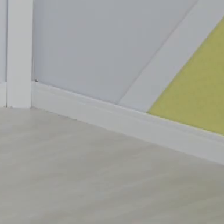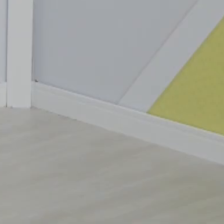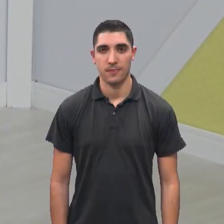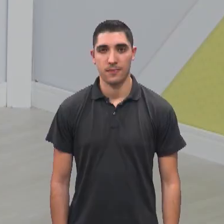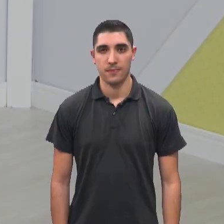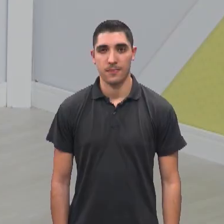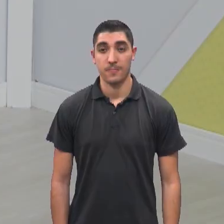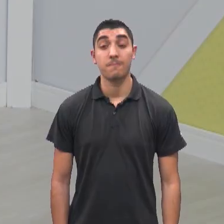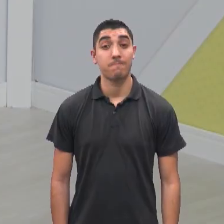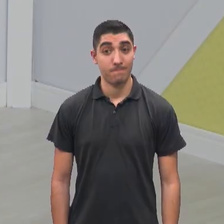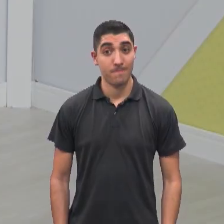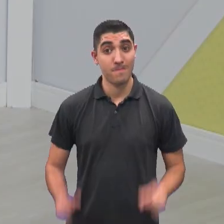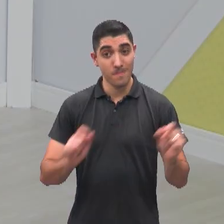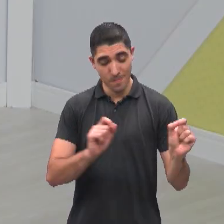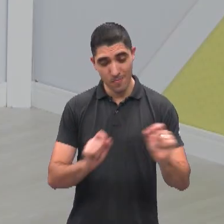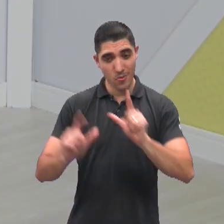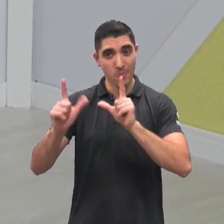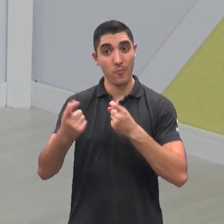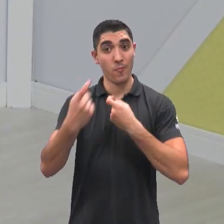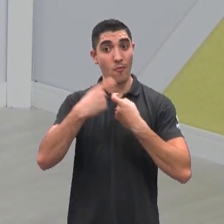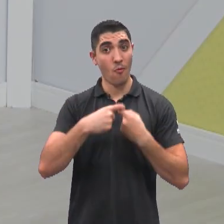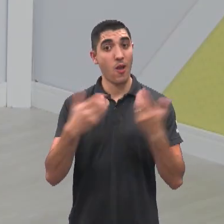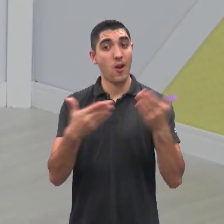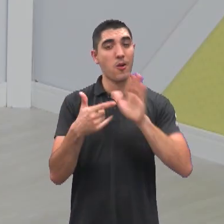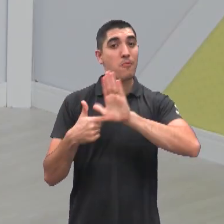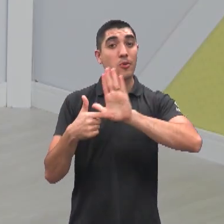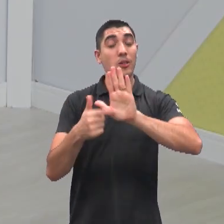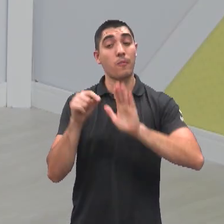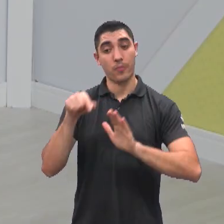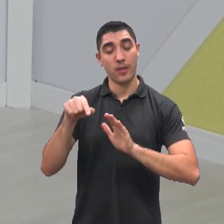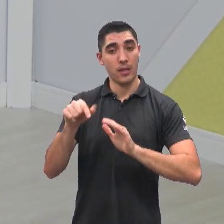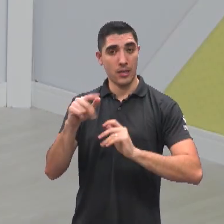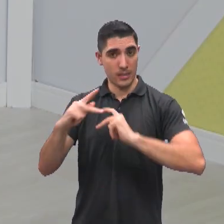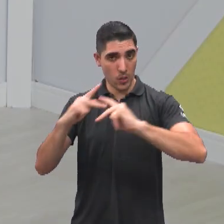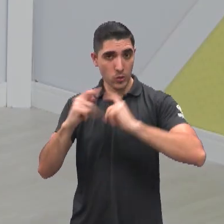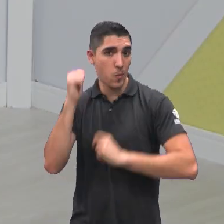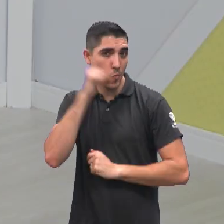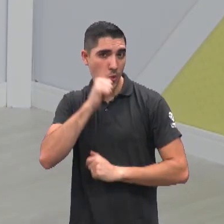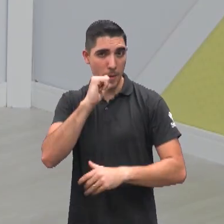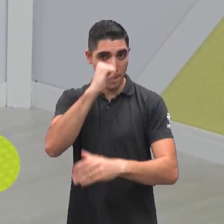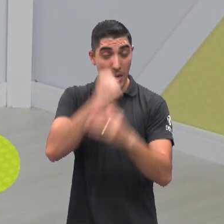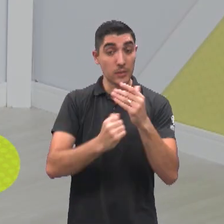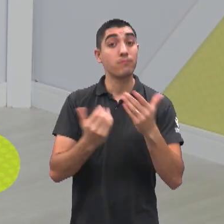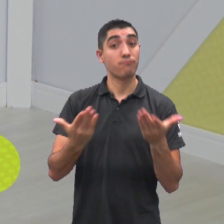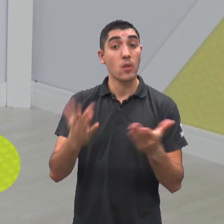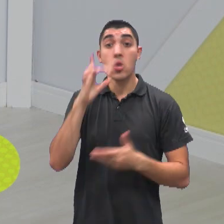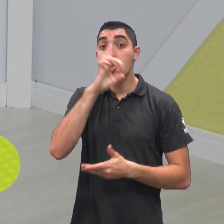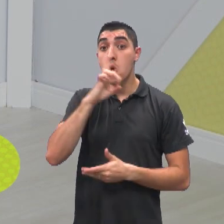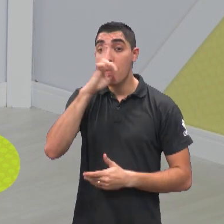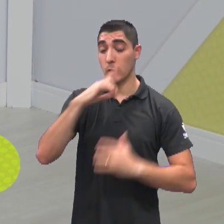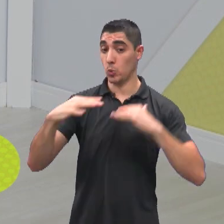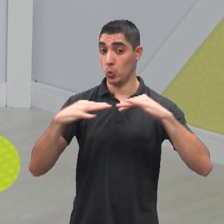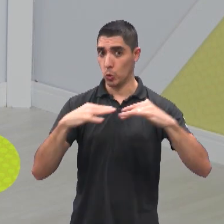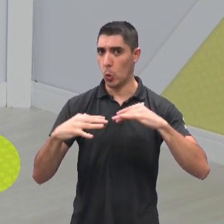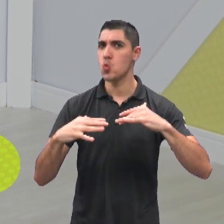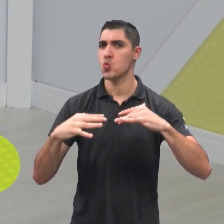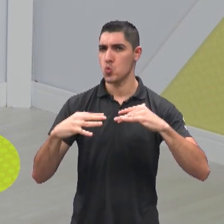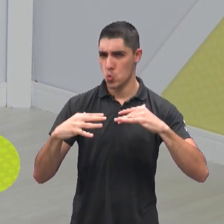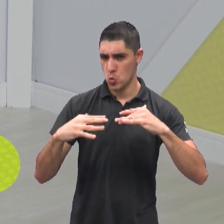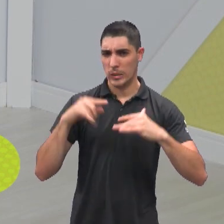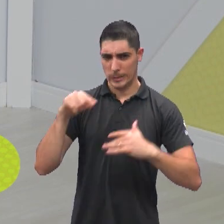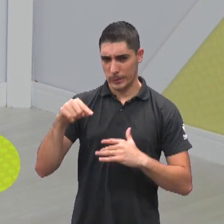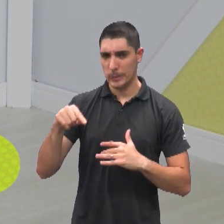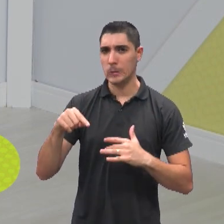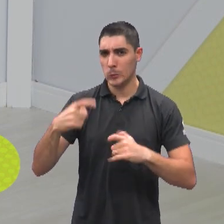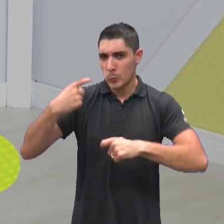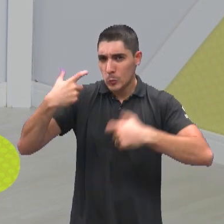Muito bem, estamos de volta com a Hora do Esporte, falando de basquete. O time feminino de São José entra em quadra no domingo, em jogaço devido às circunstâncias